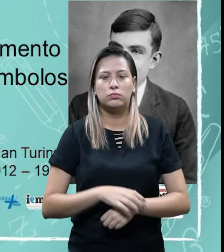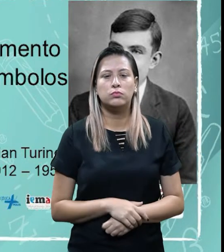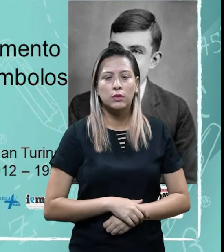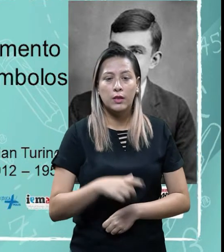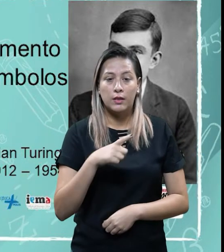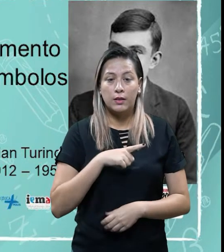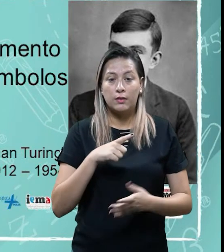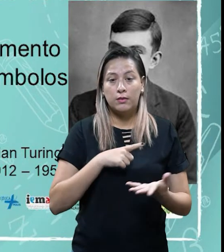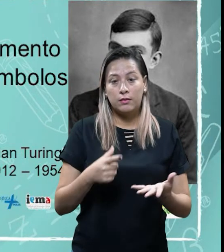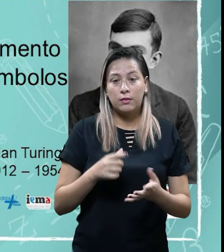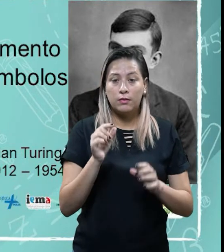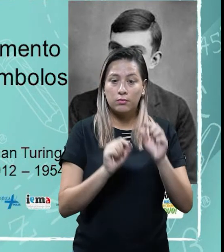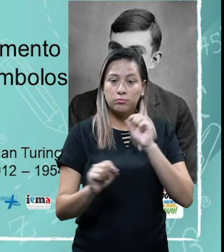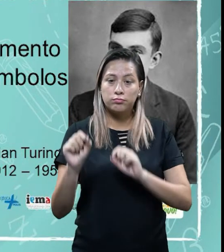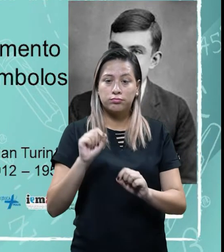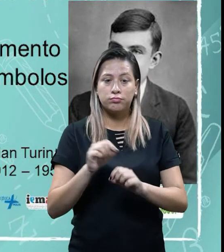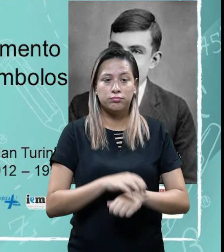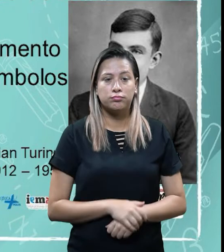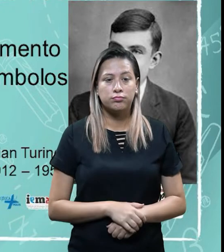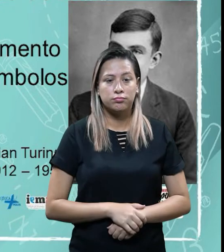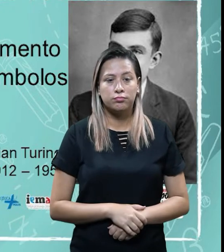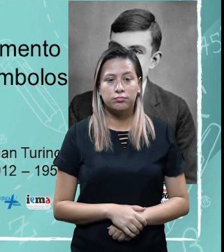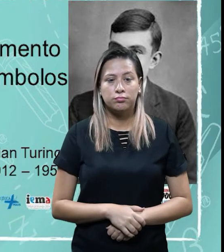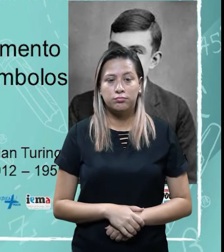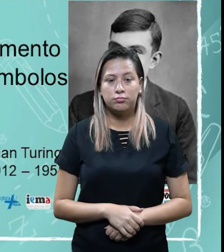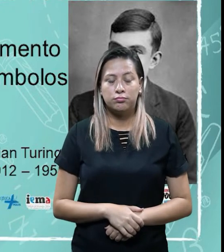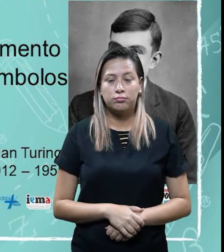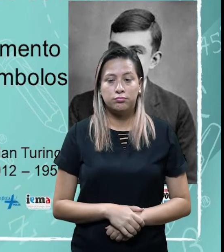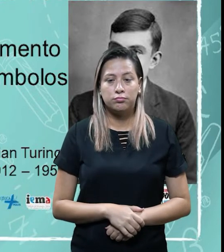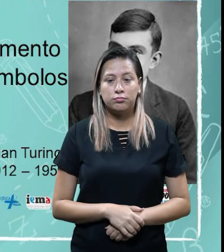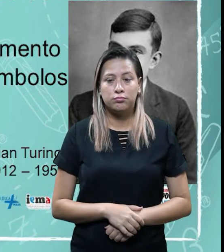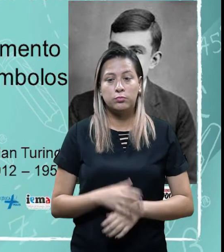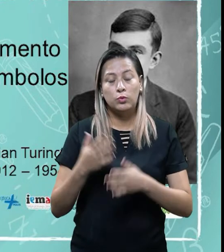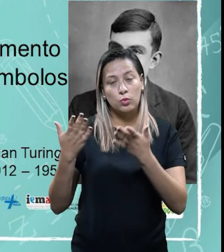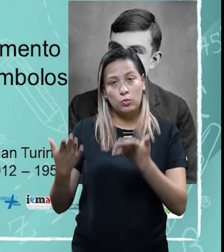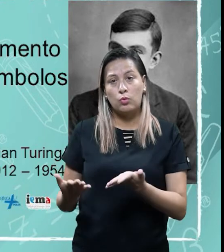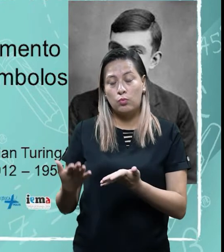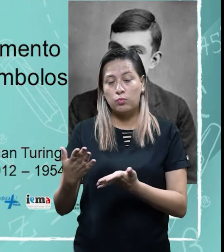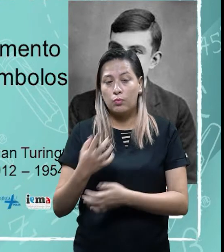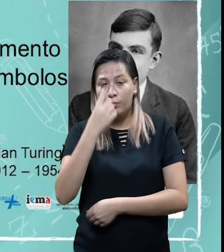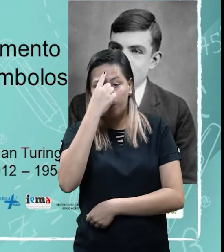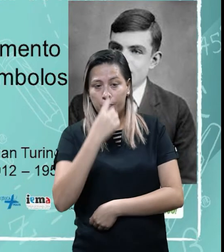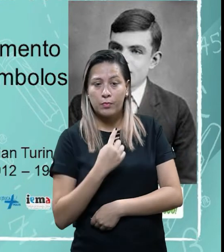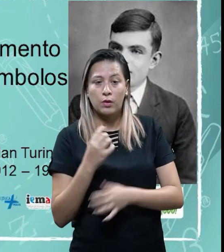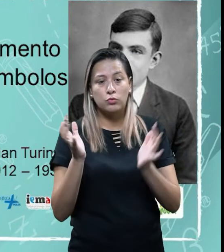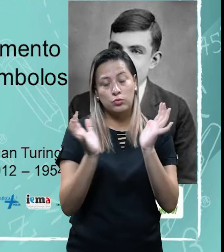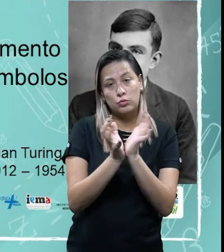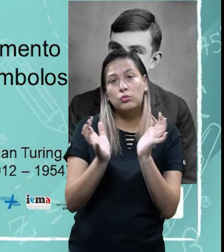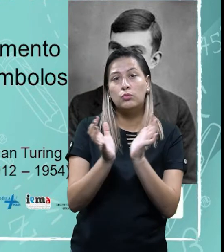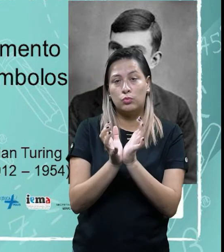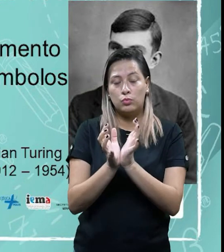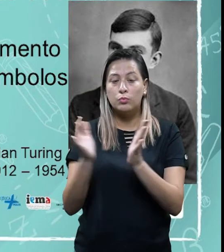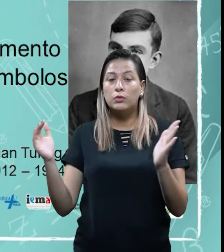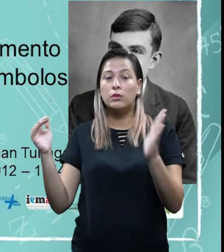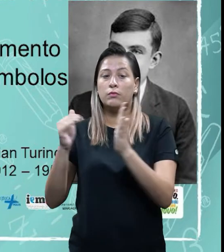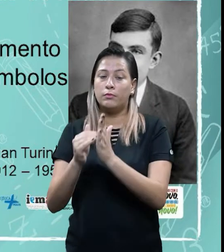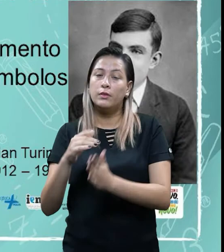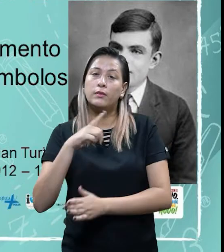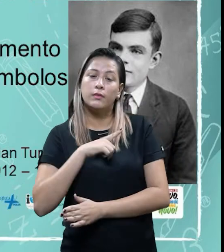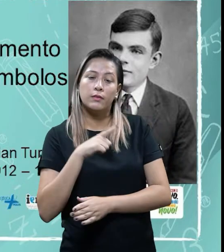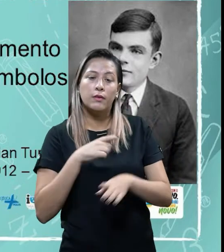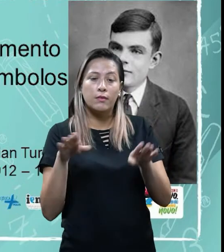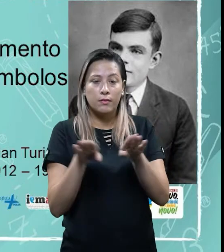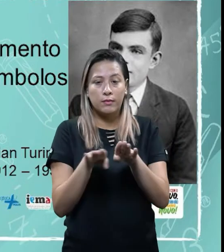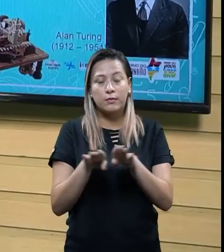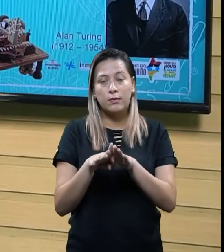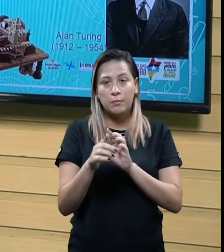preenchida em intervalos regulares com símbolos de um conjunto finito e